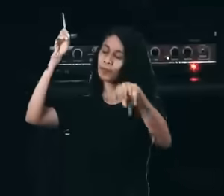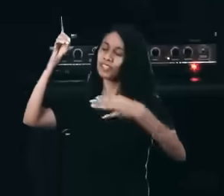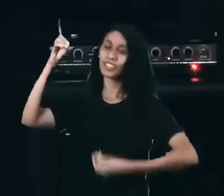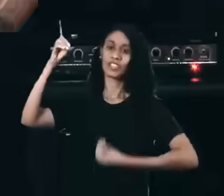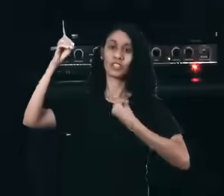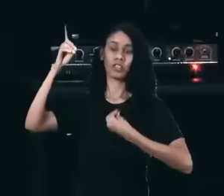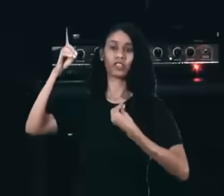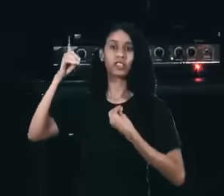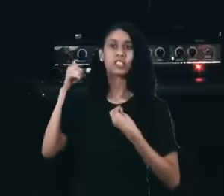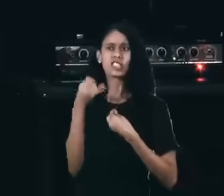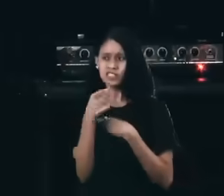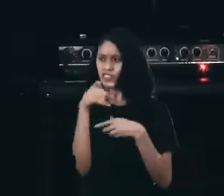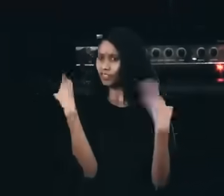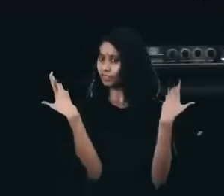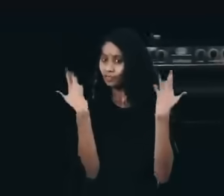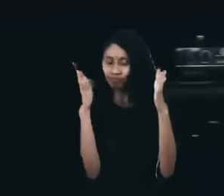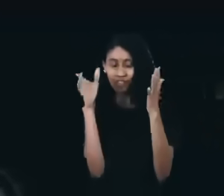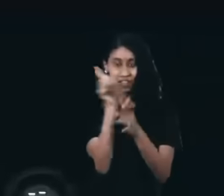não sei o que, é que você vai fazer.